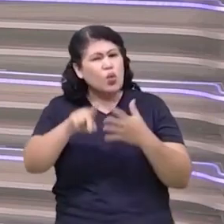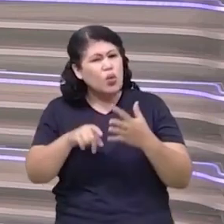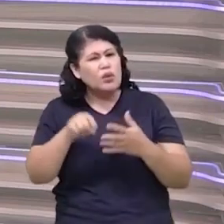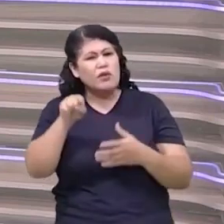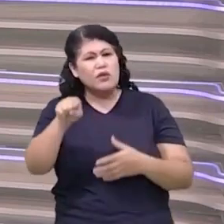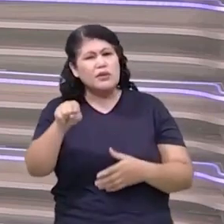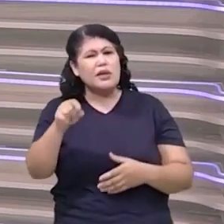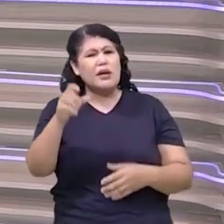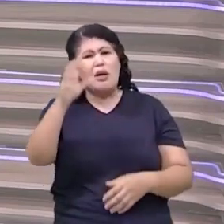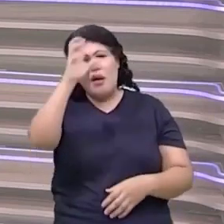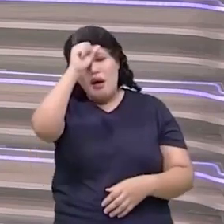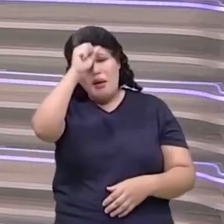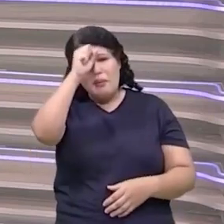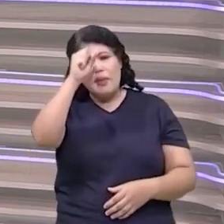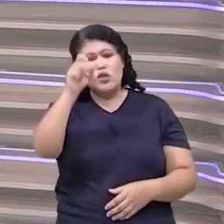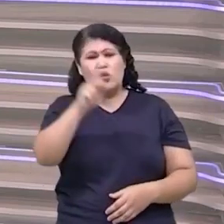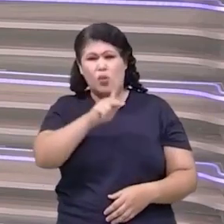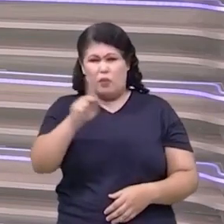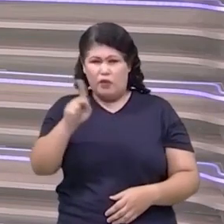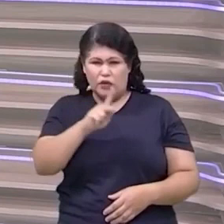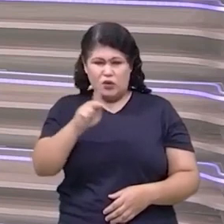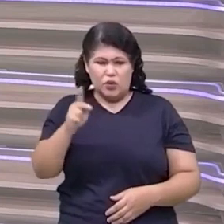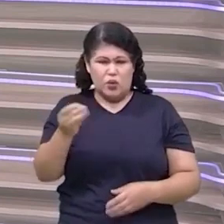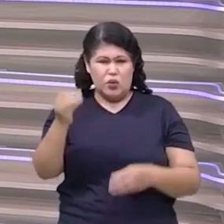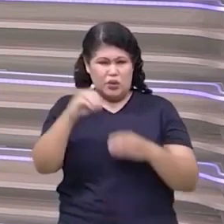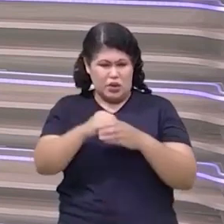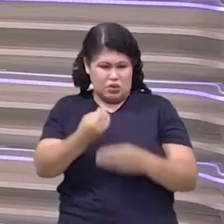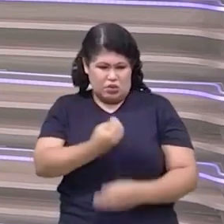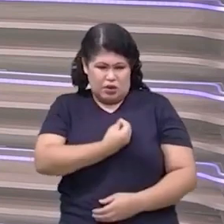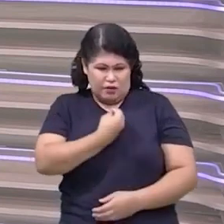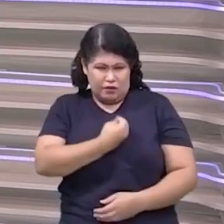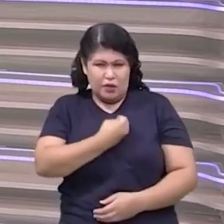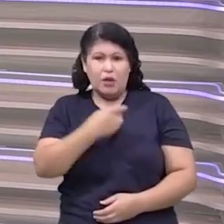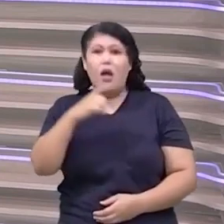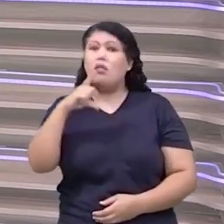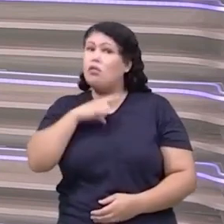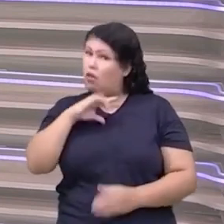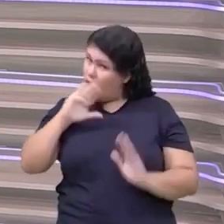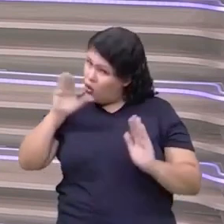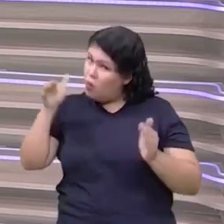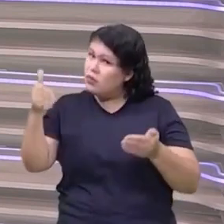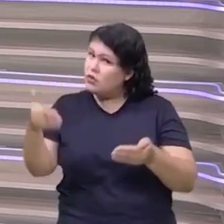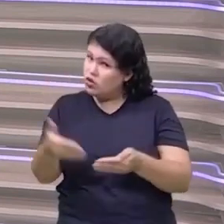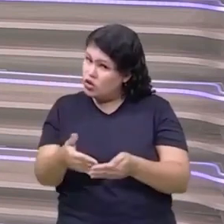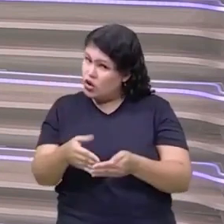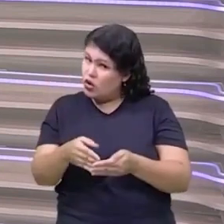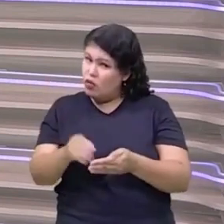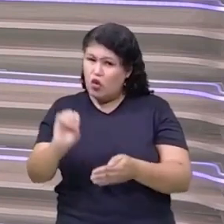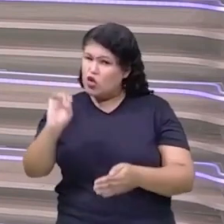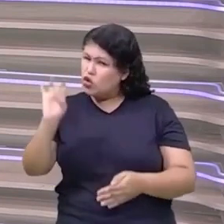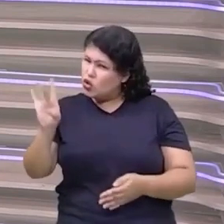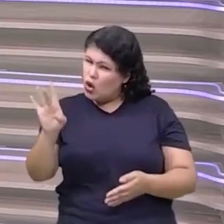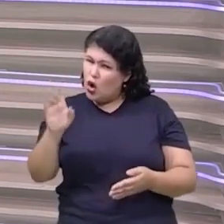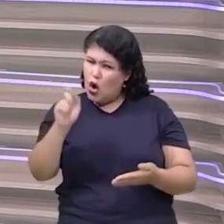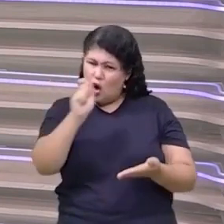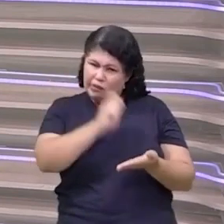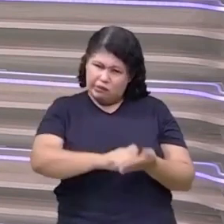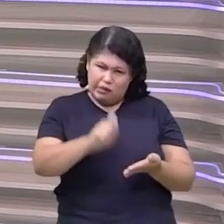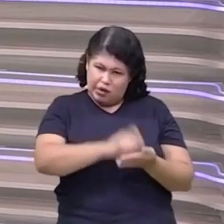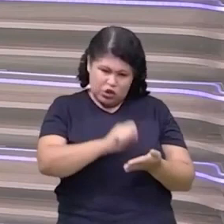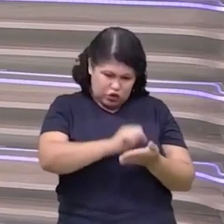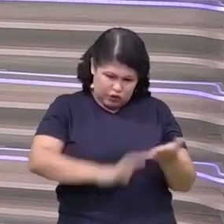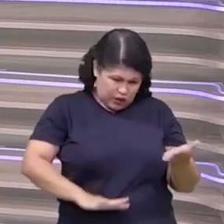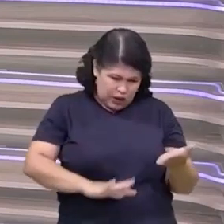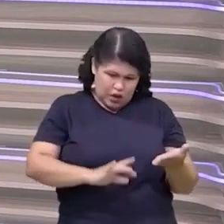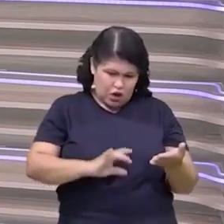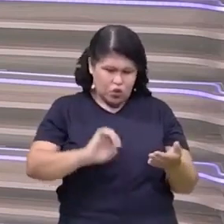professor não é para a nossa vida. Está ali, ele tem uma função, ele não é só para fazer uma tarefa, ele não é só para fazer